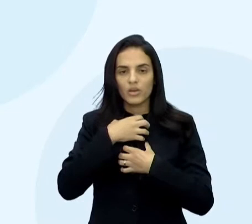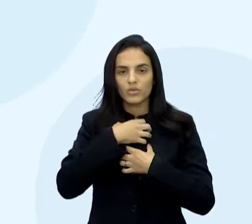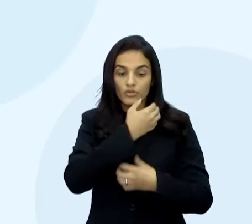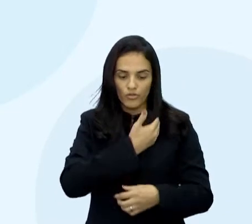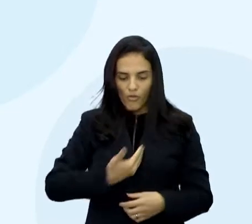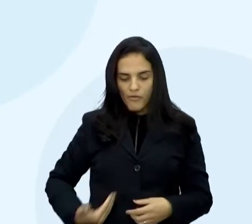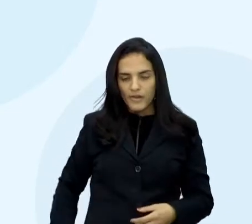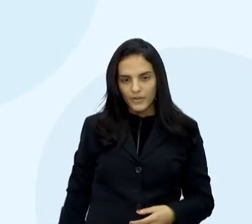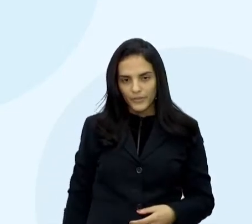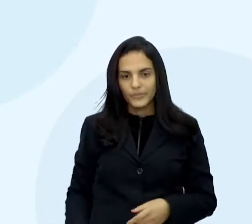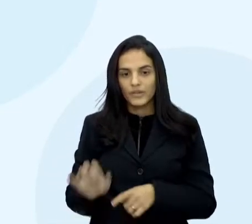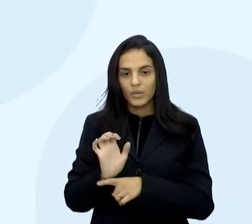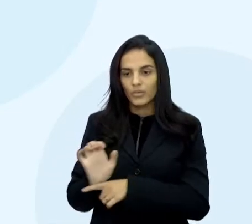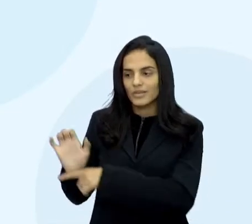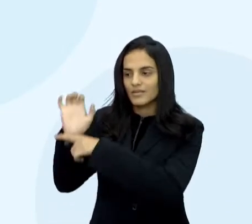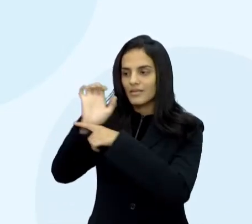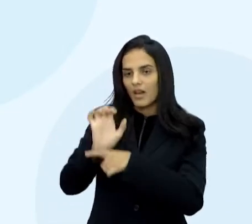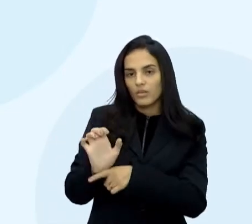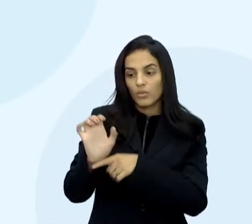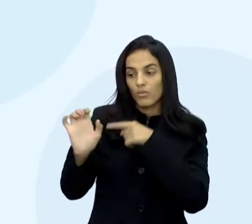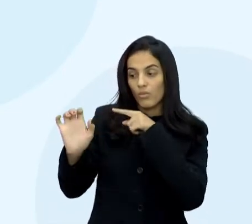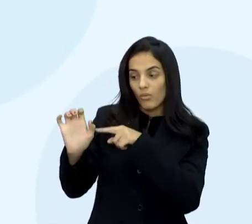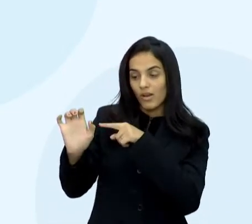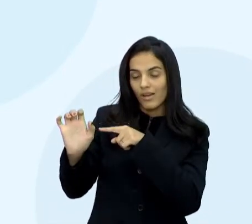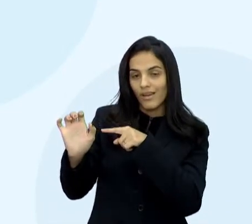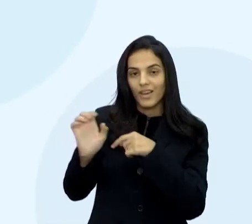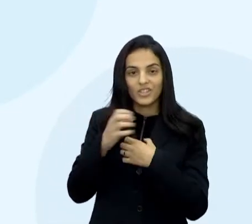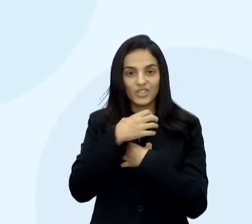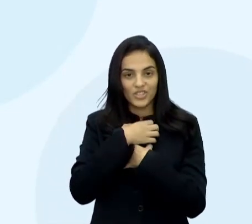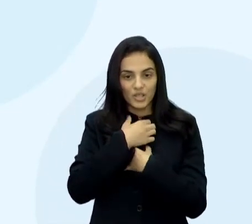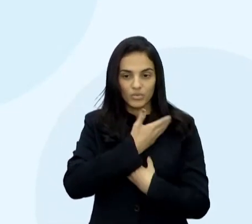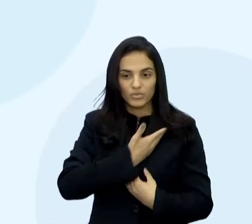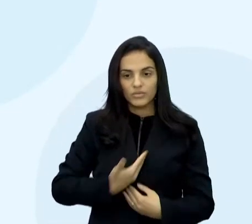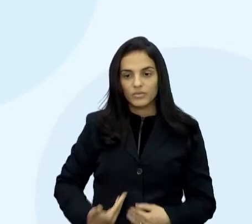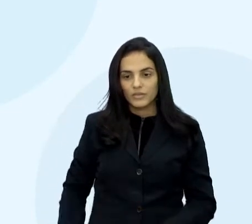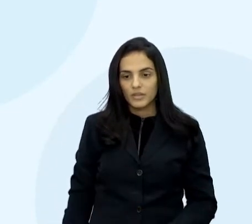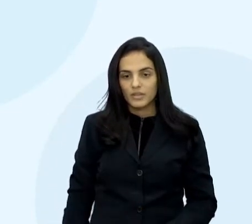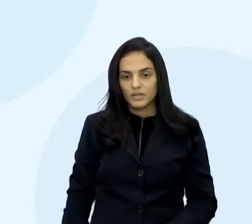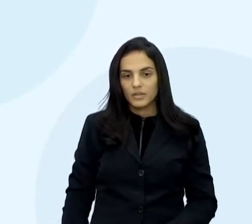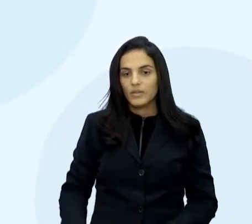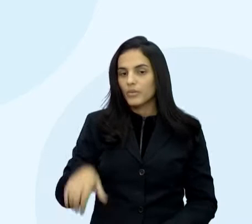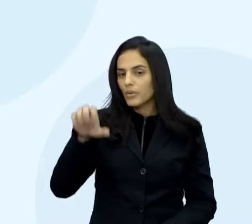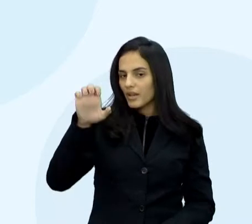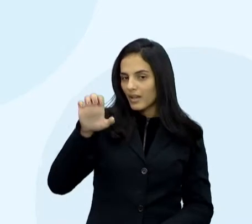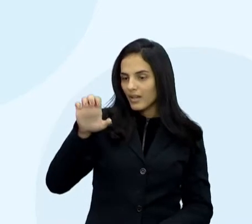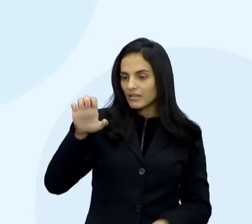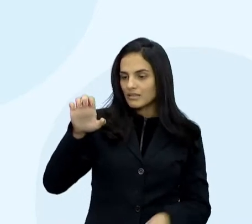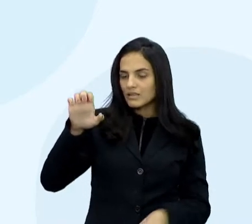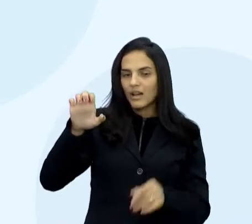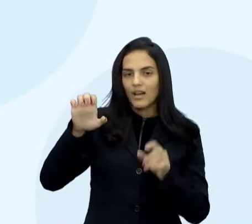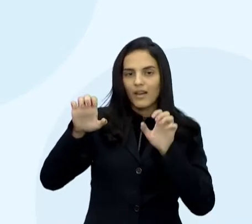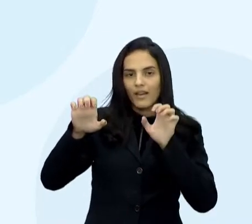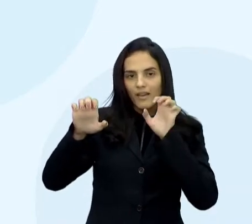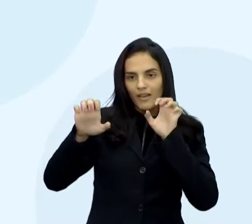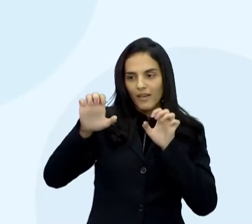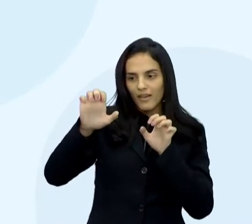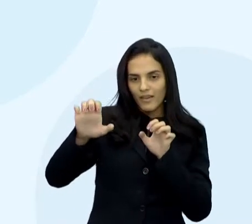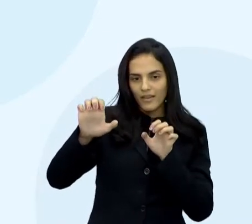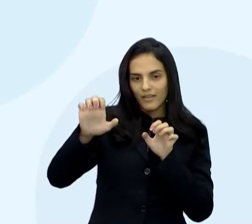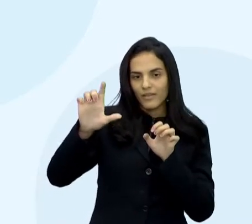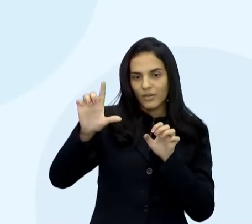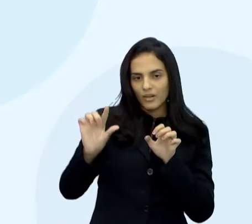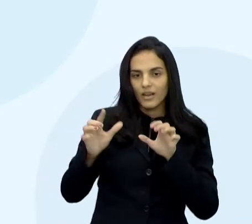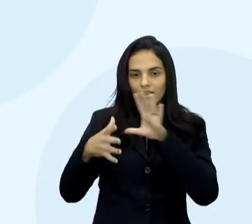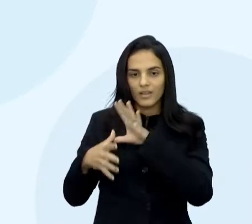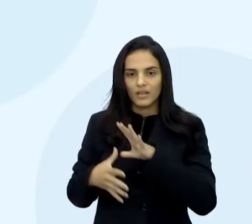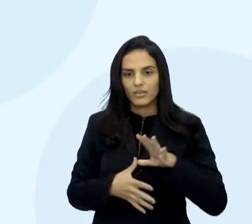Então, o Estado com E maiúsculo é forma de governo. E o Estado com E minúsculo é território,